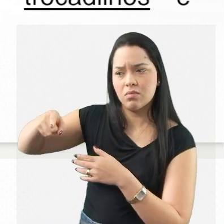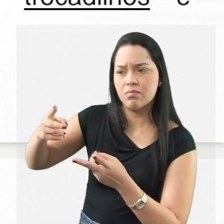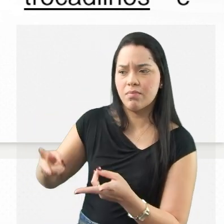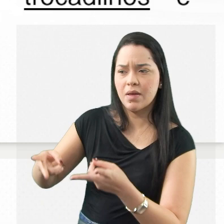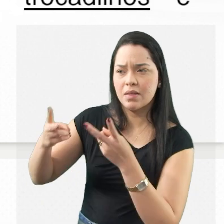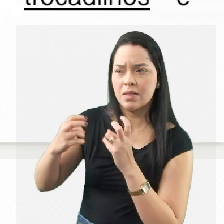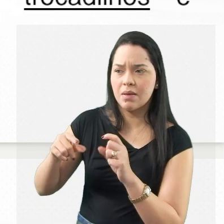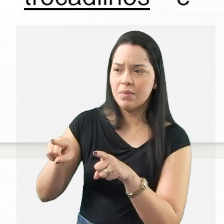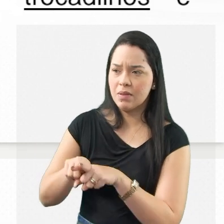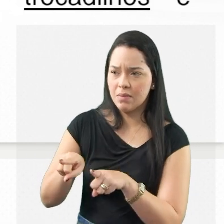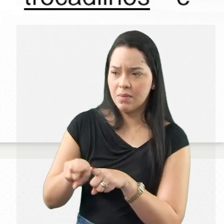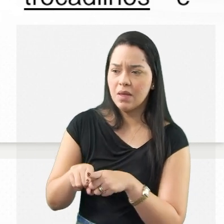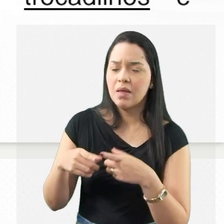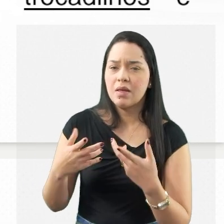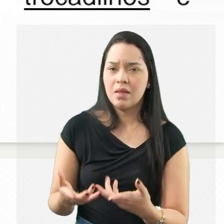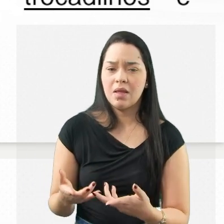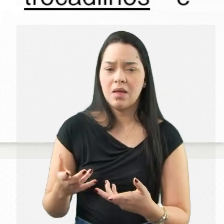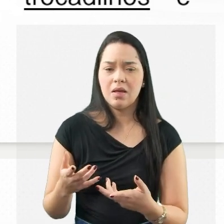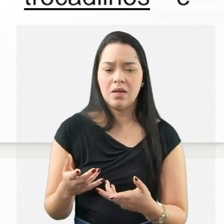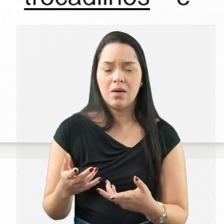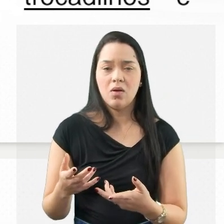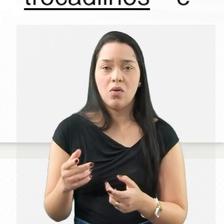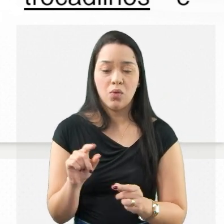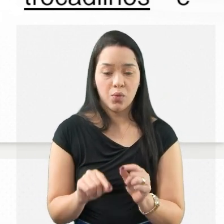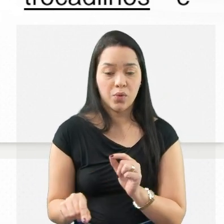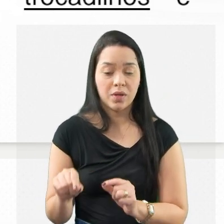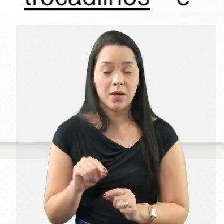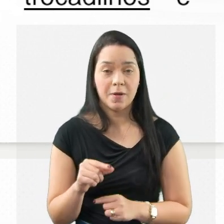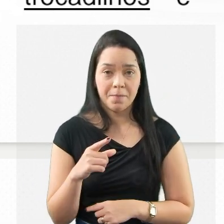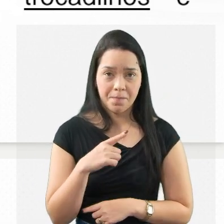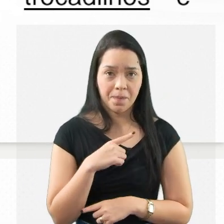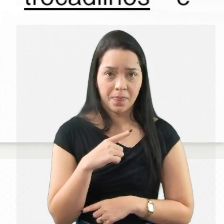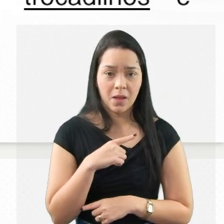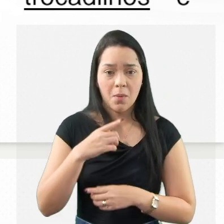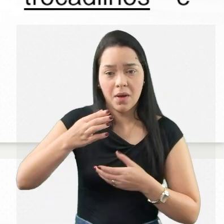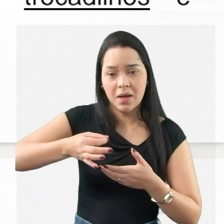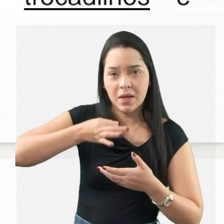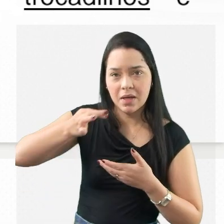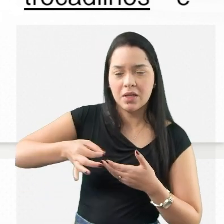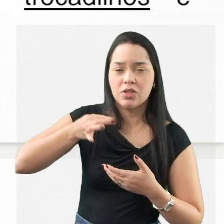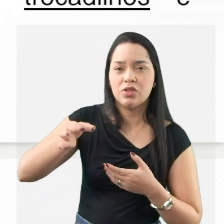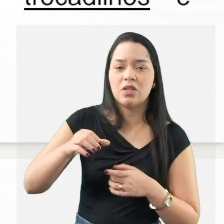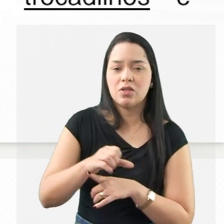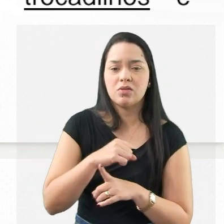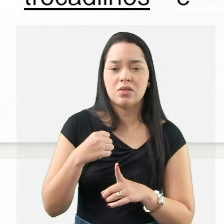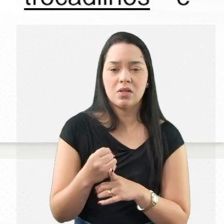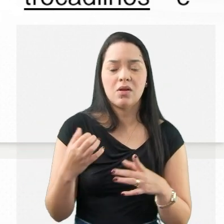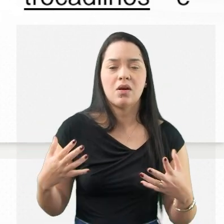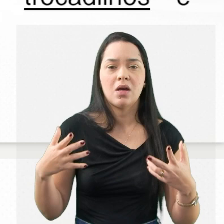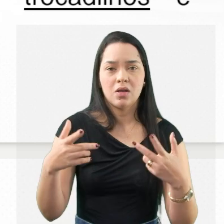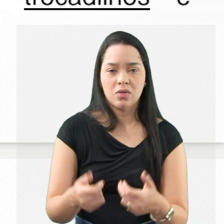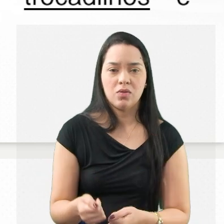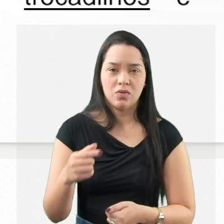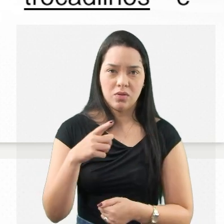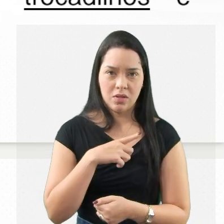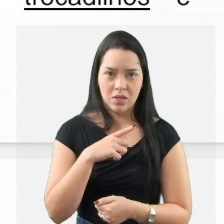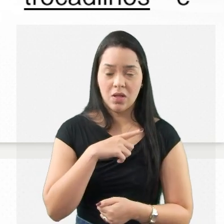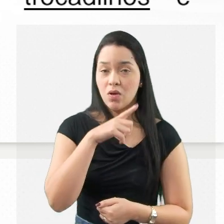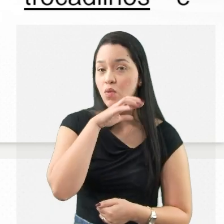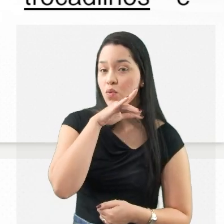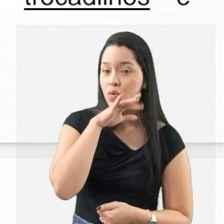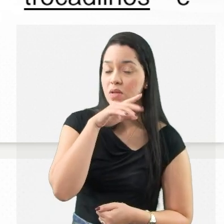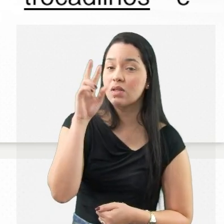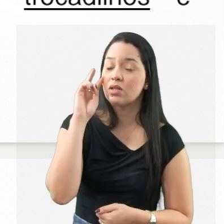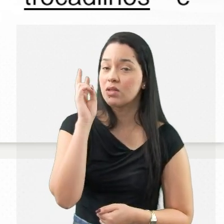também, de forma, às vezes, não tão direta, mas tem uma crítica social a todos esses aspectos ruins que a gente verifica